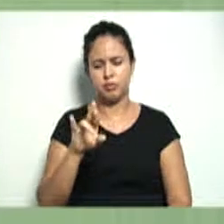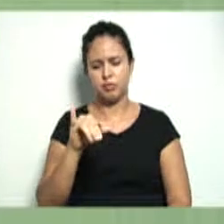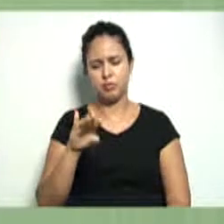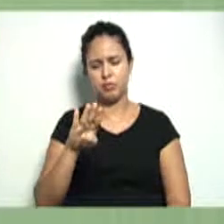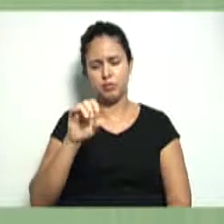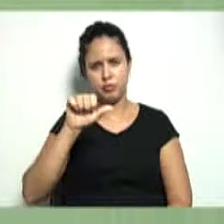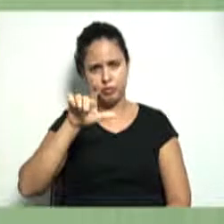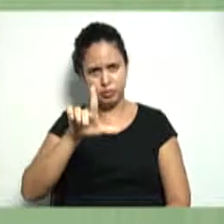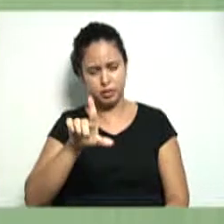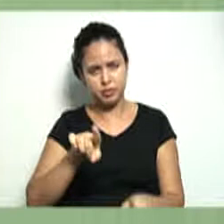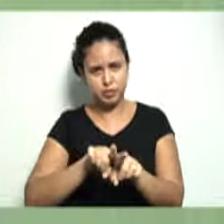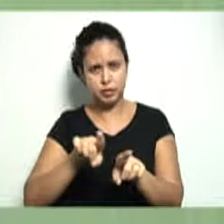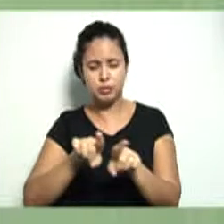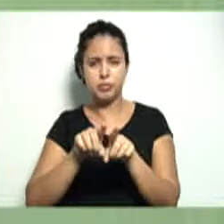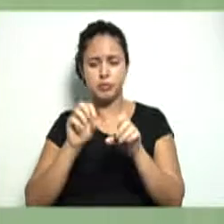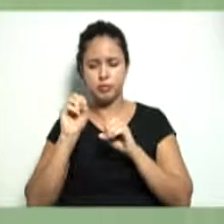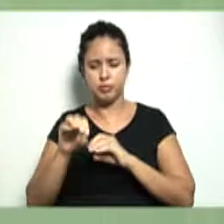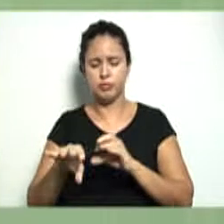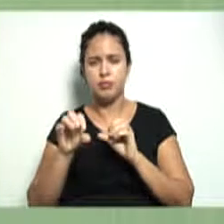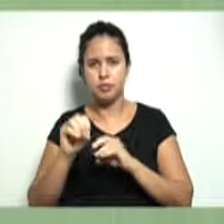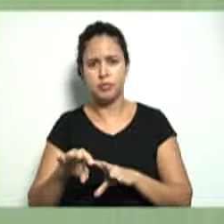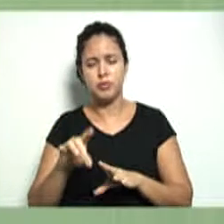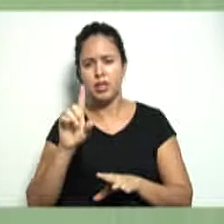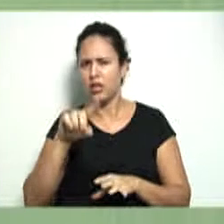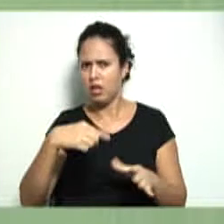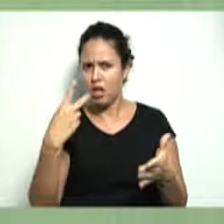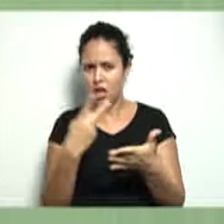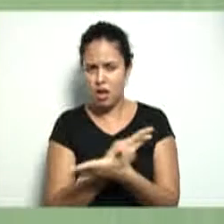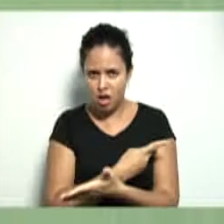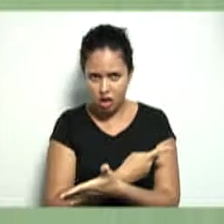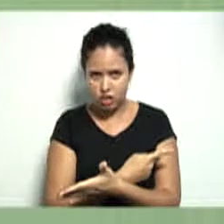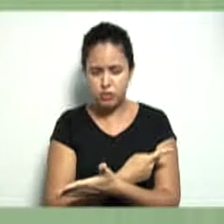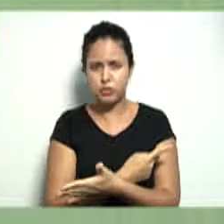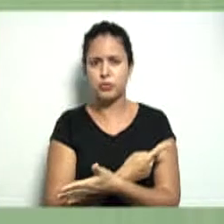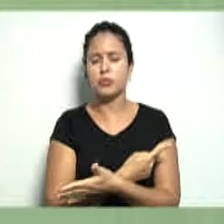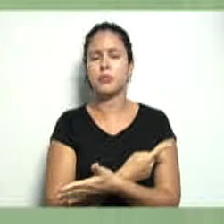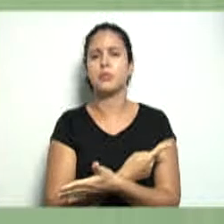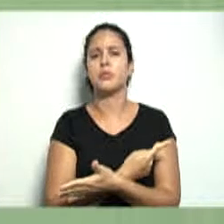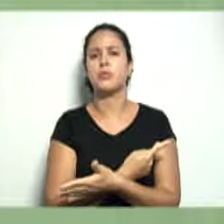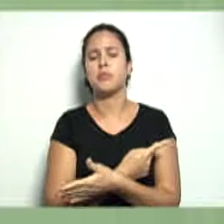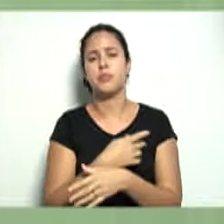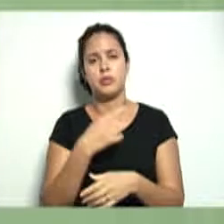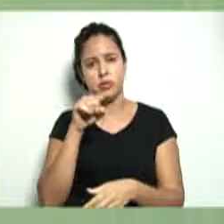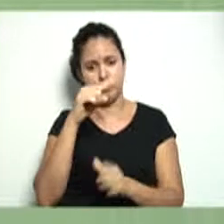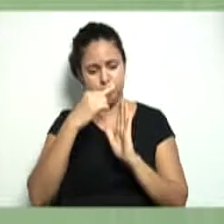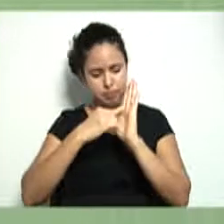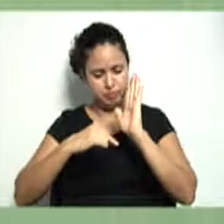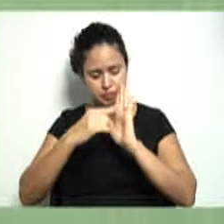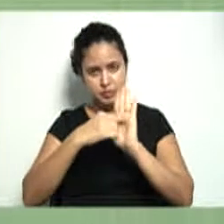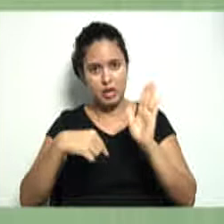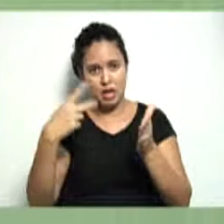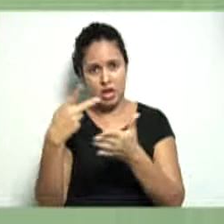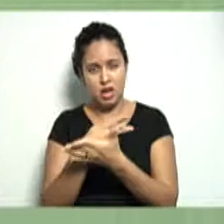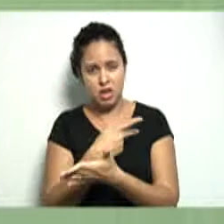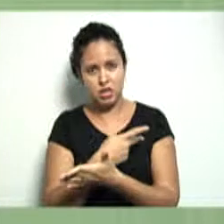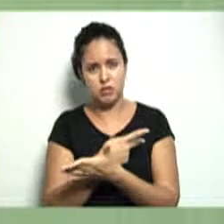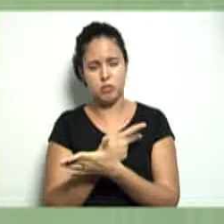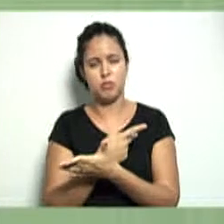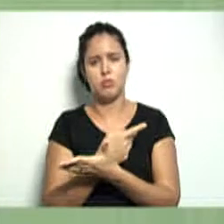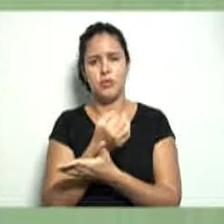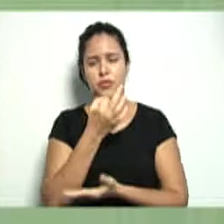e da educação. É errado, novamente, a questão errada. É errado afirmar